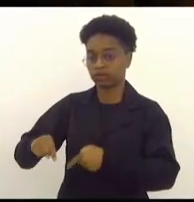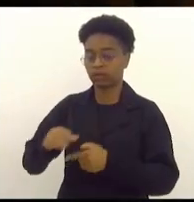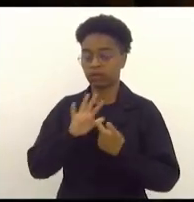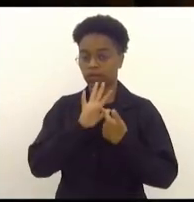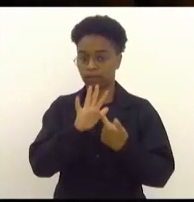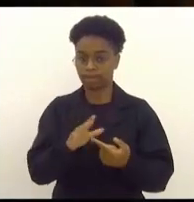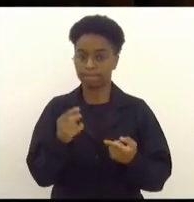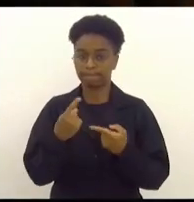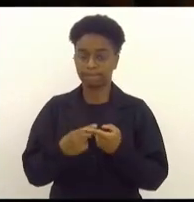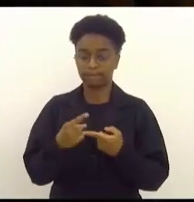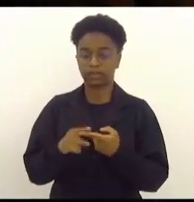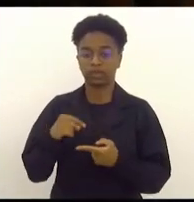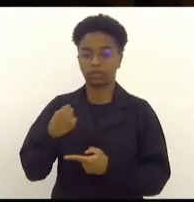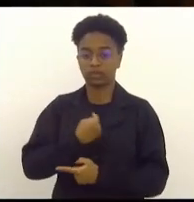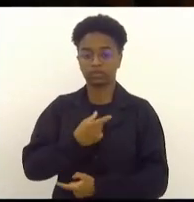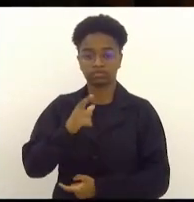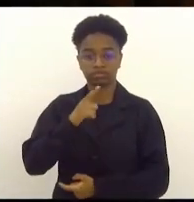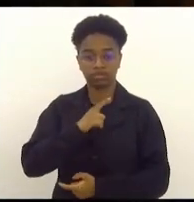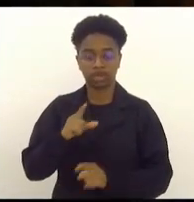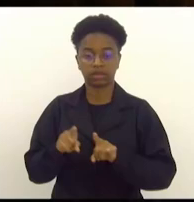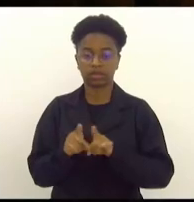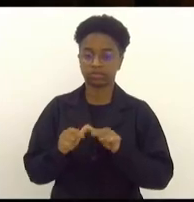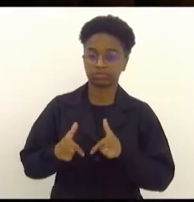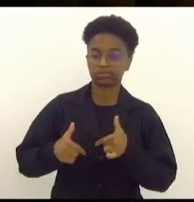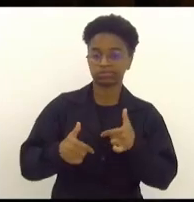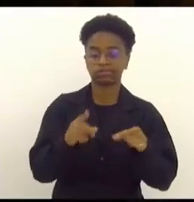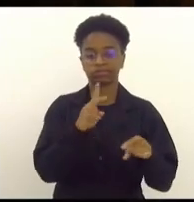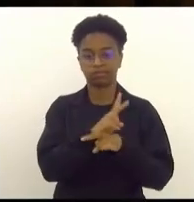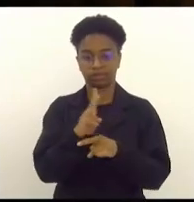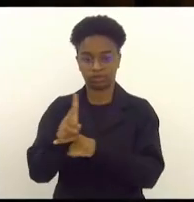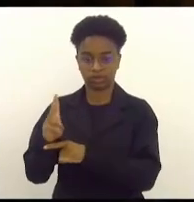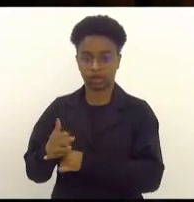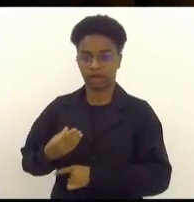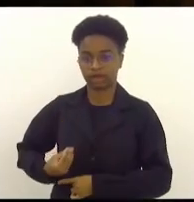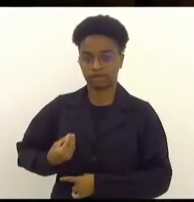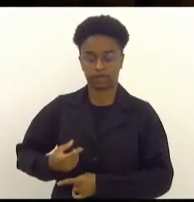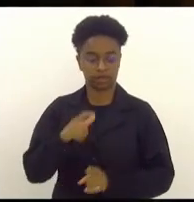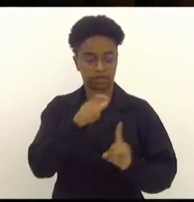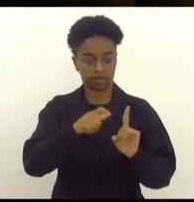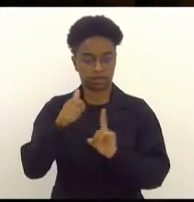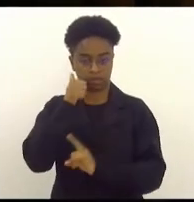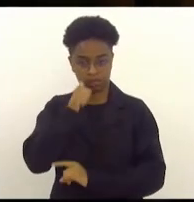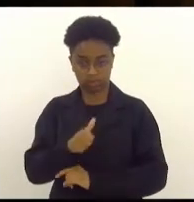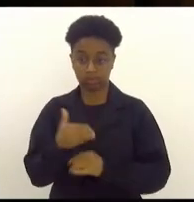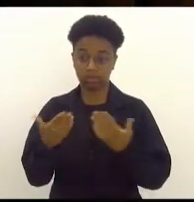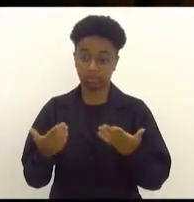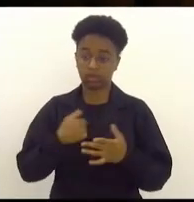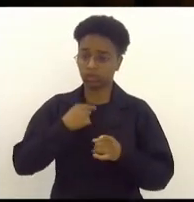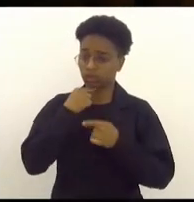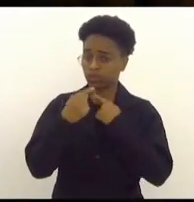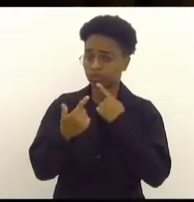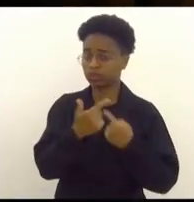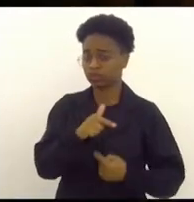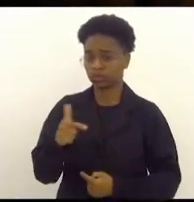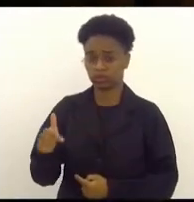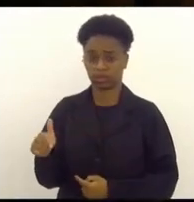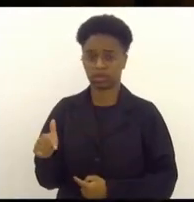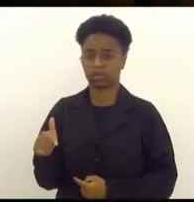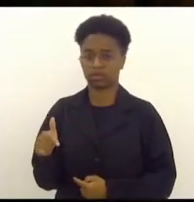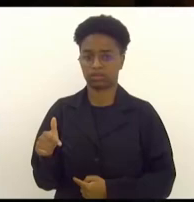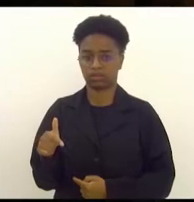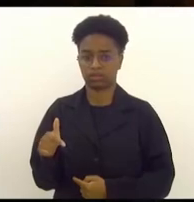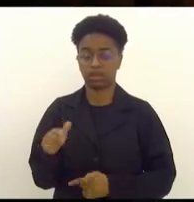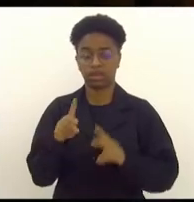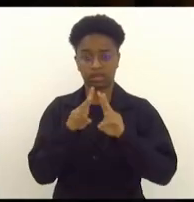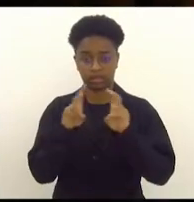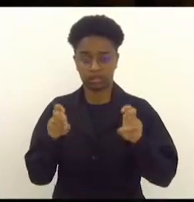para que a gente tenha e Exerça a proteção a vida das nossas mulheres eu não tenho dúvida de que o